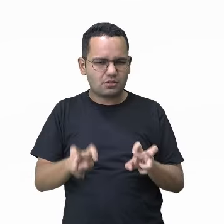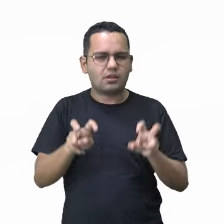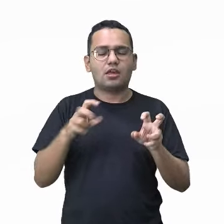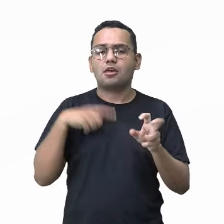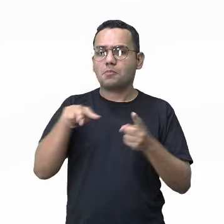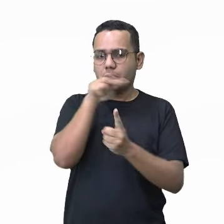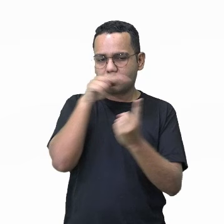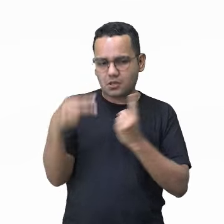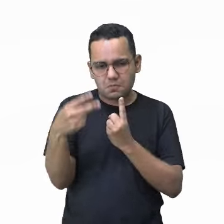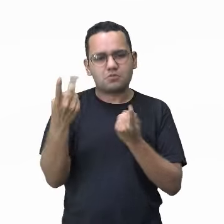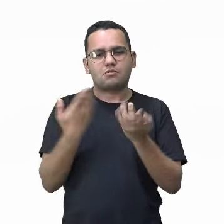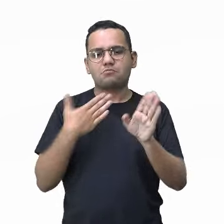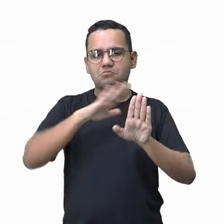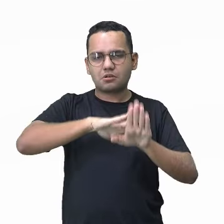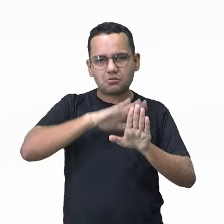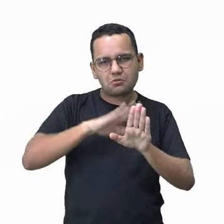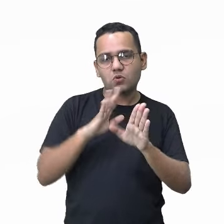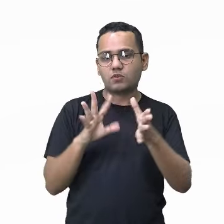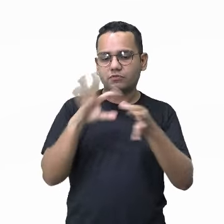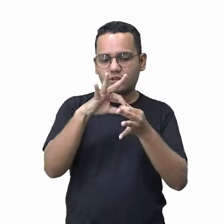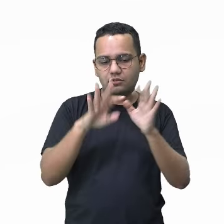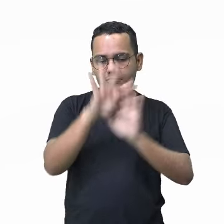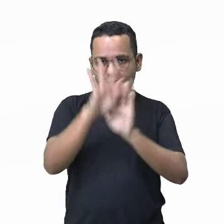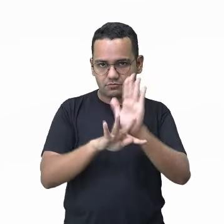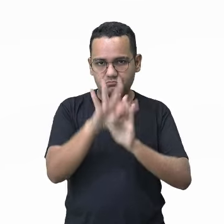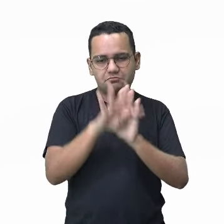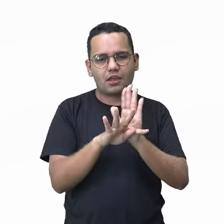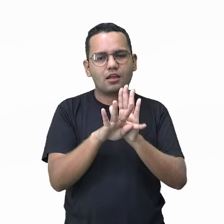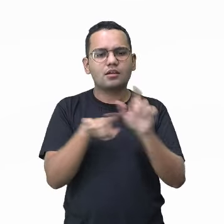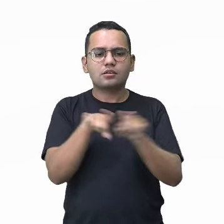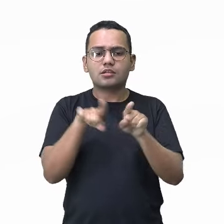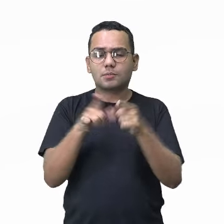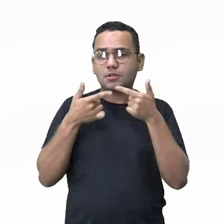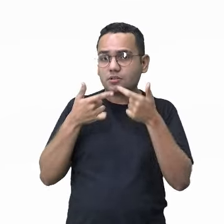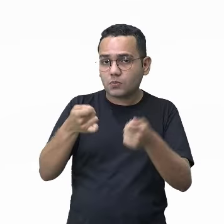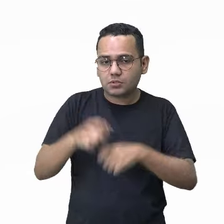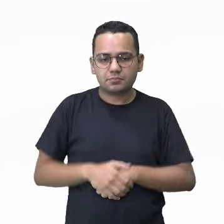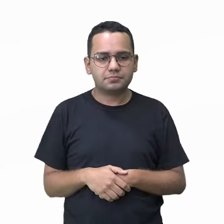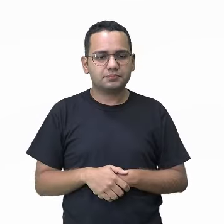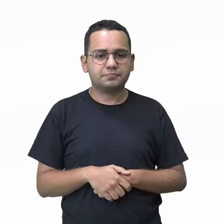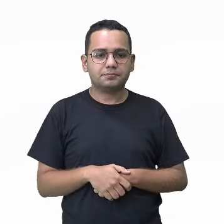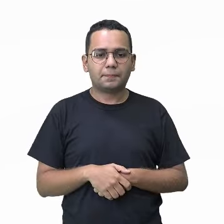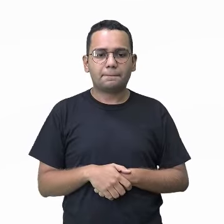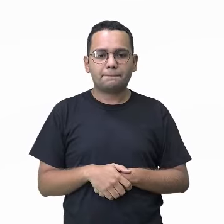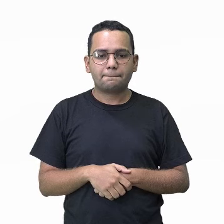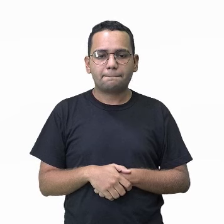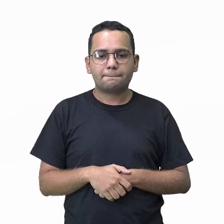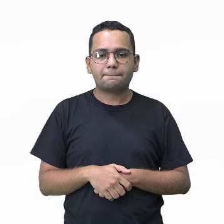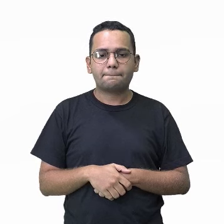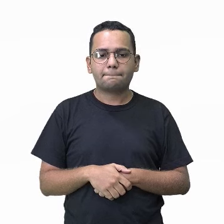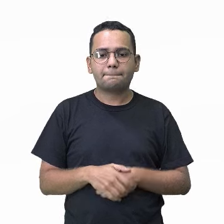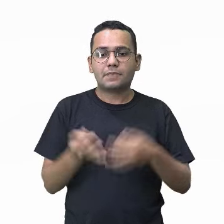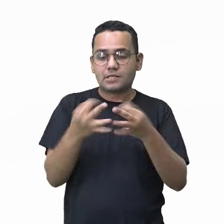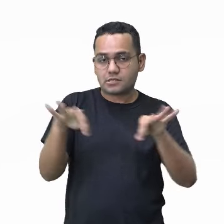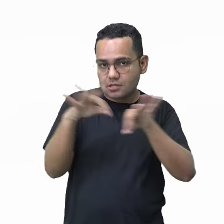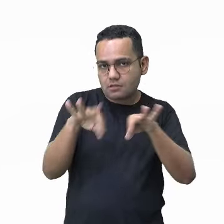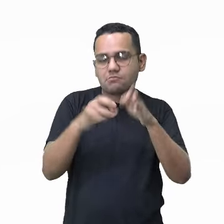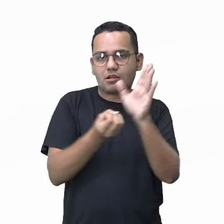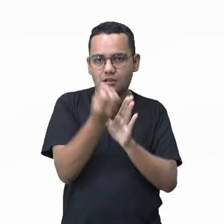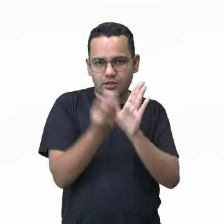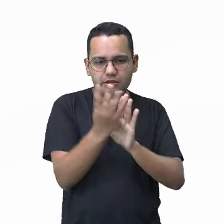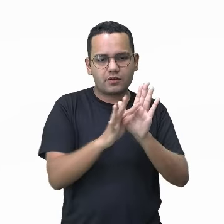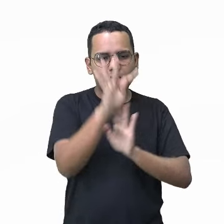visões de mundo ideologias veiculados nos textos e atos linguísticos réplica a sintaxe na produção de